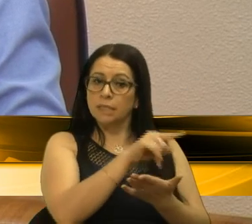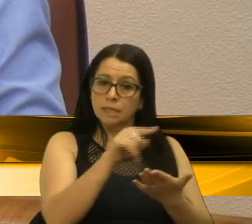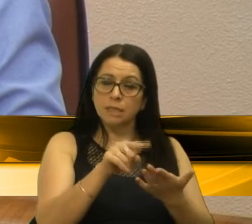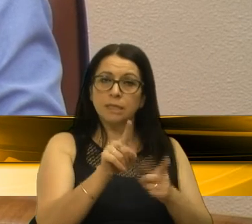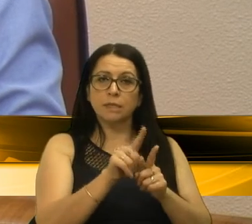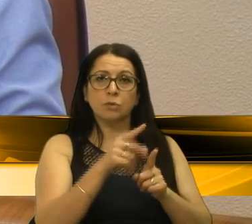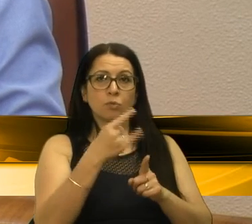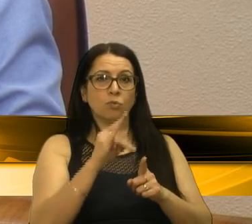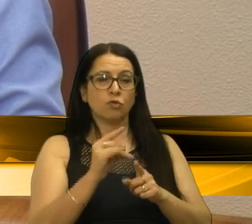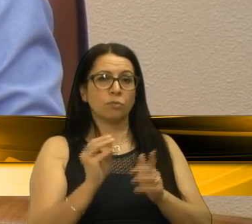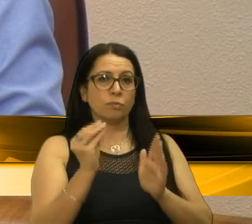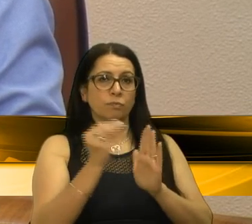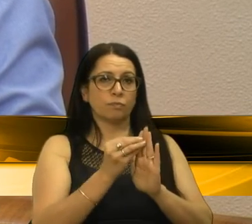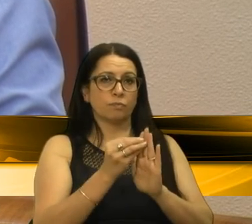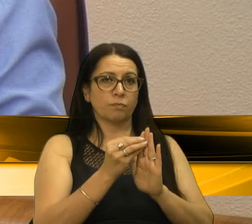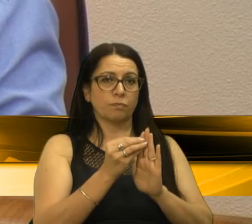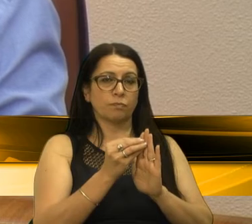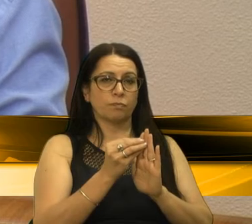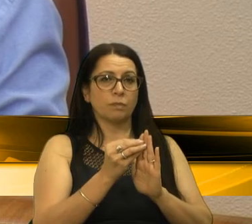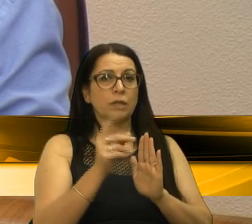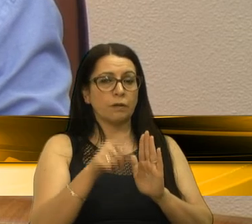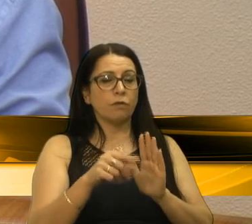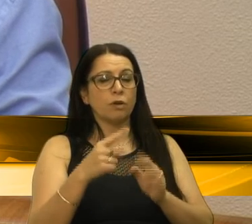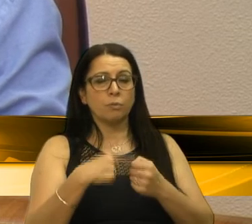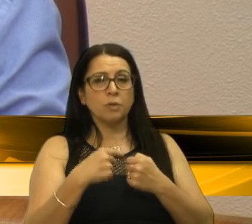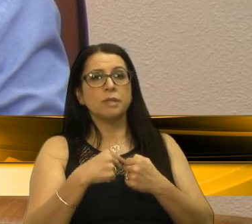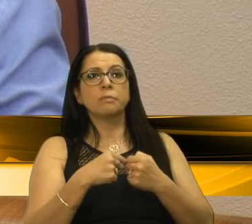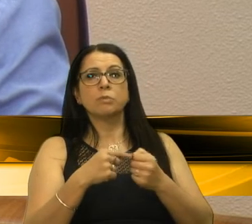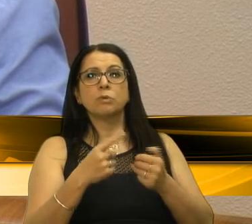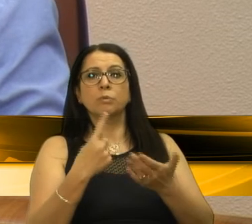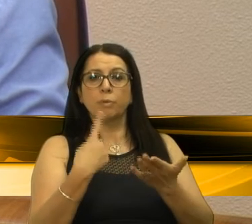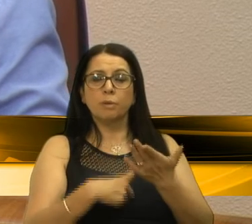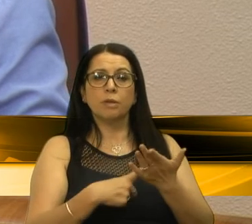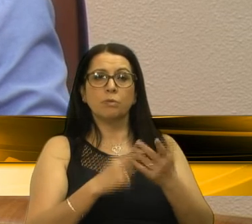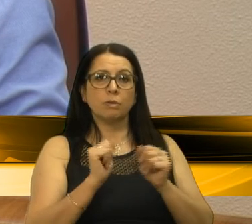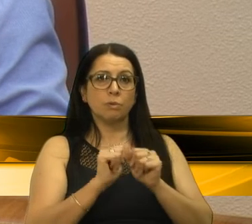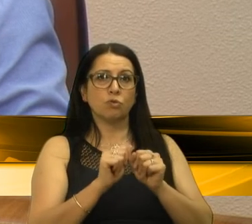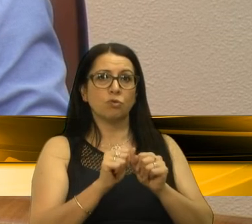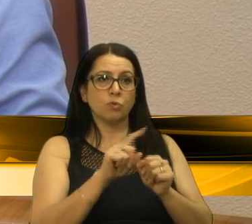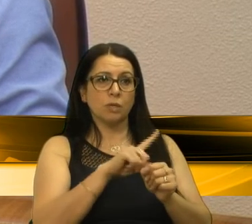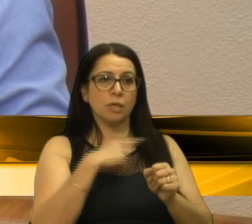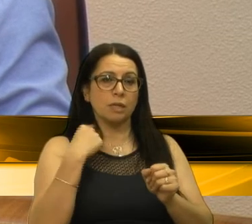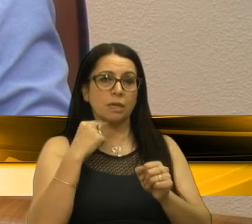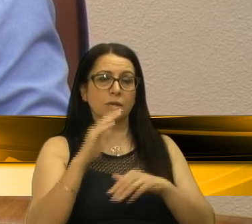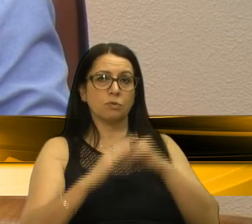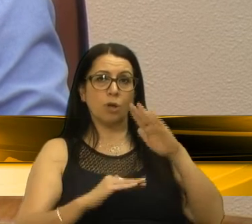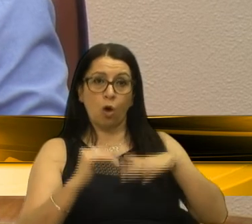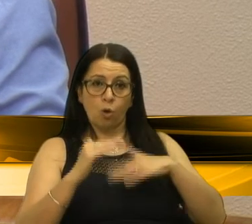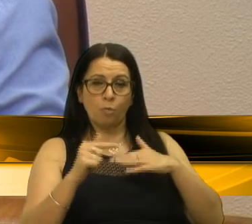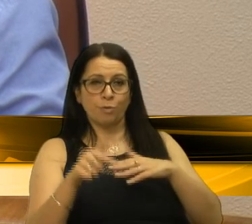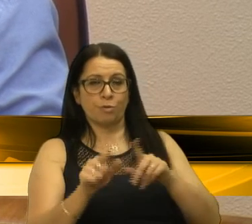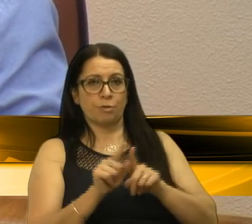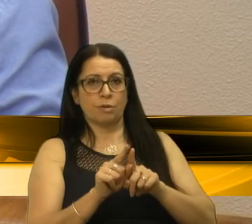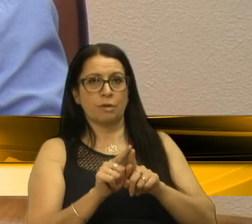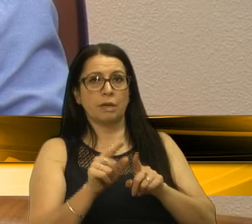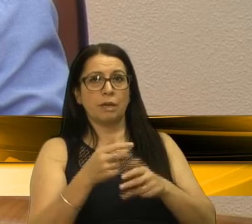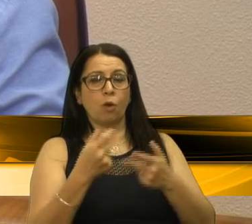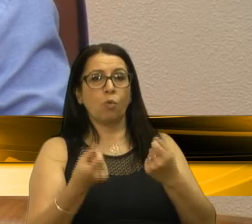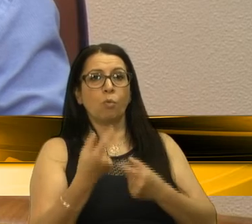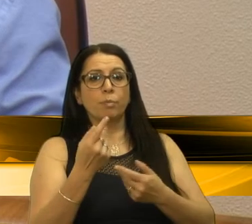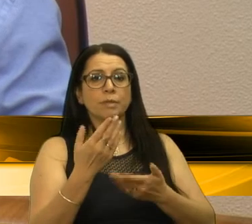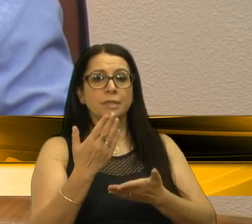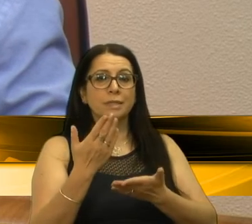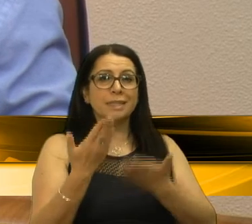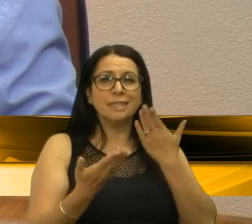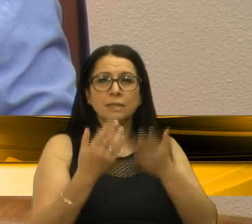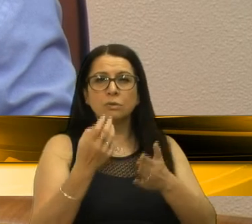o último aditivo, termo aditivo, que foi o município, se comprometeu em função dos atrasos que houve na obra. Em algumas licitações, nos